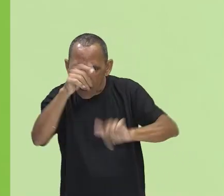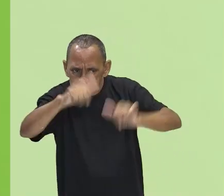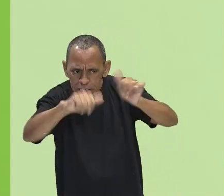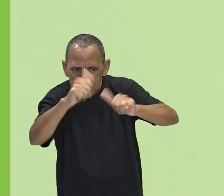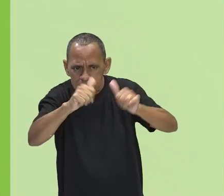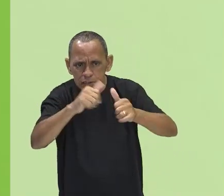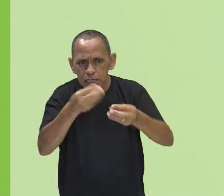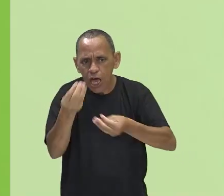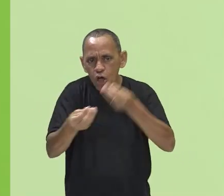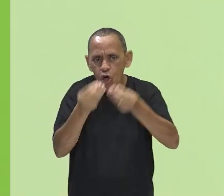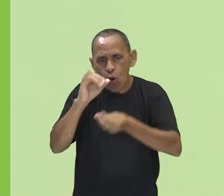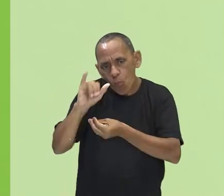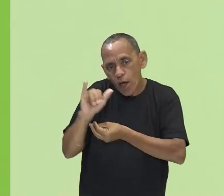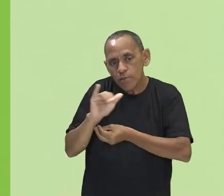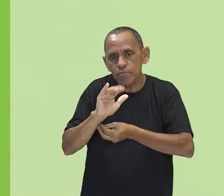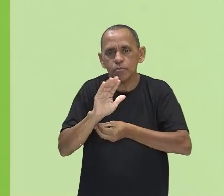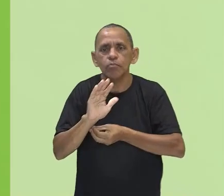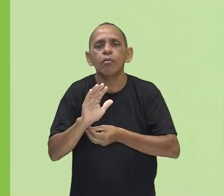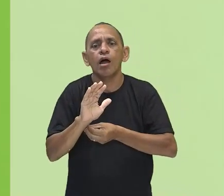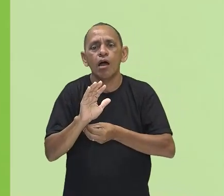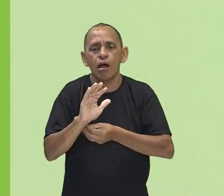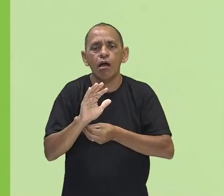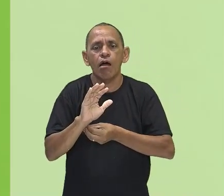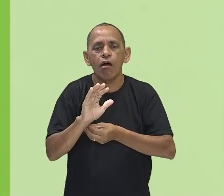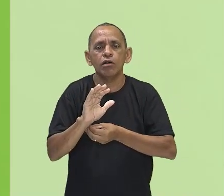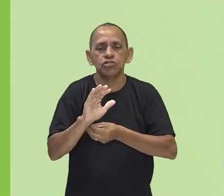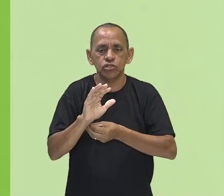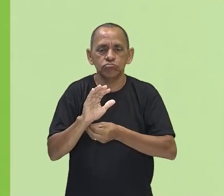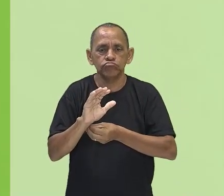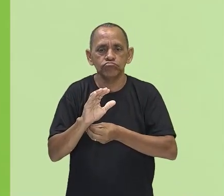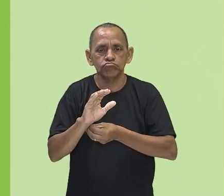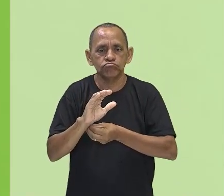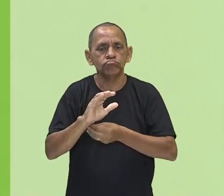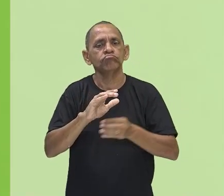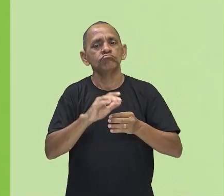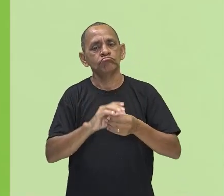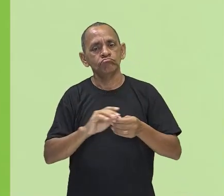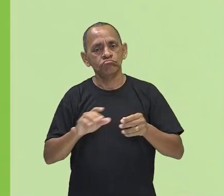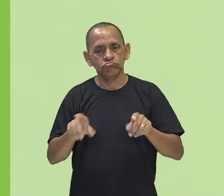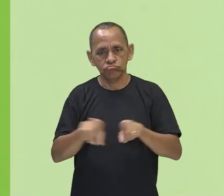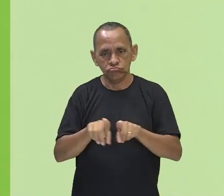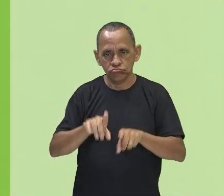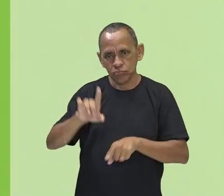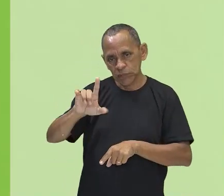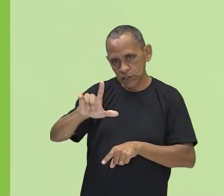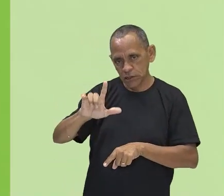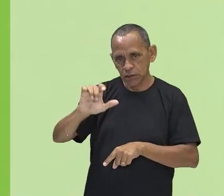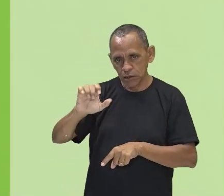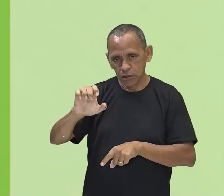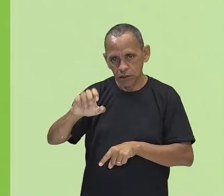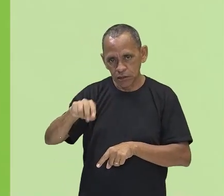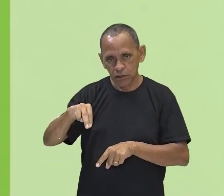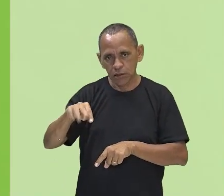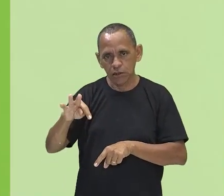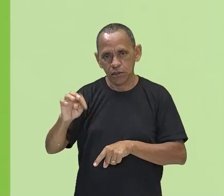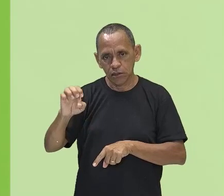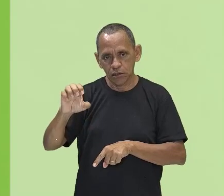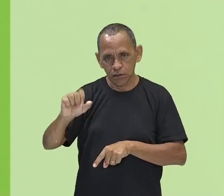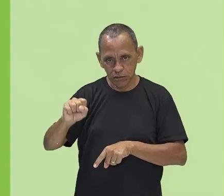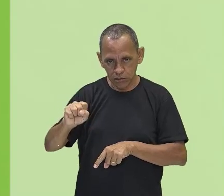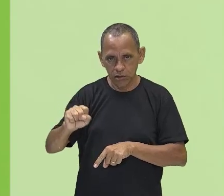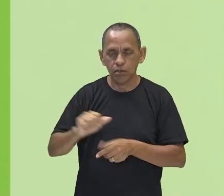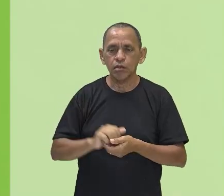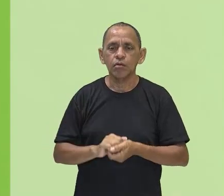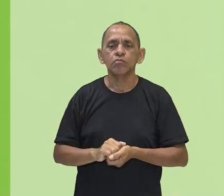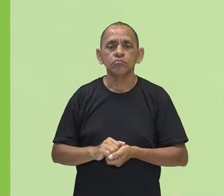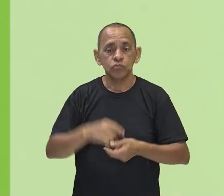imagem em determinadas lentes, tá certo? Nós vamos classificar as lentes agora. Nós temos 2 tipos de lentes,